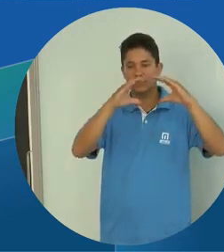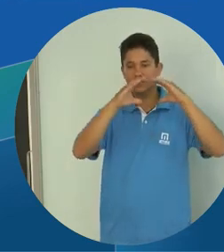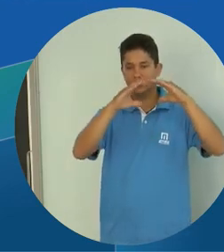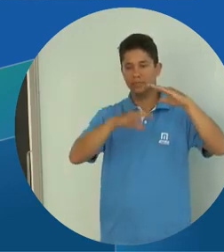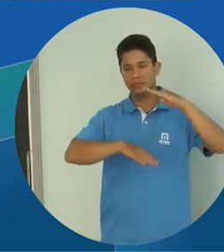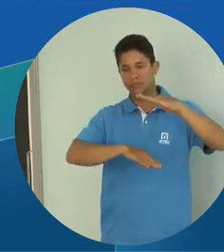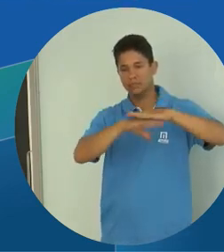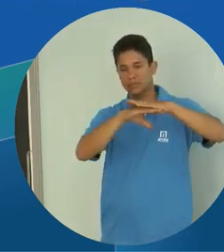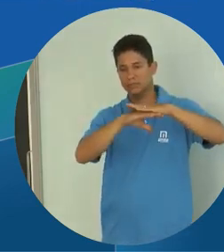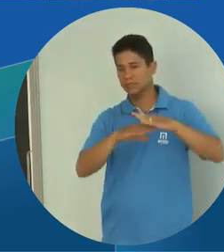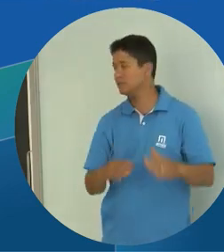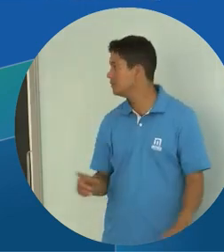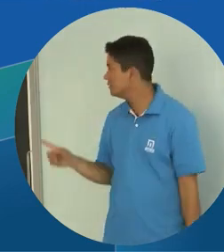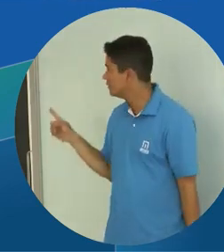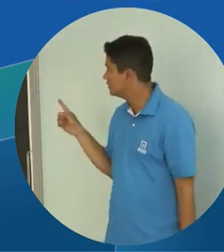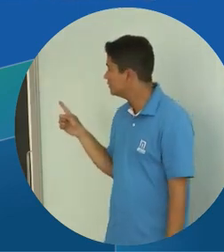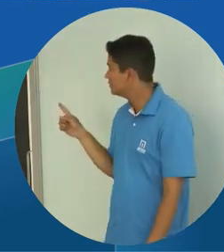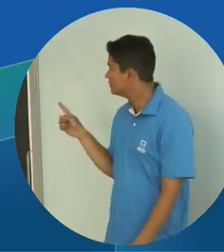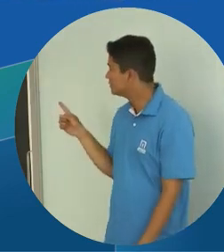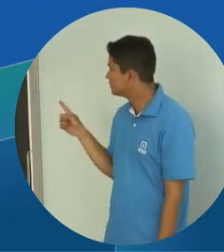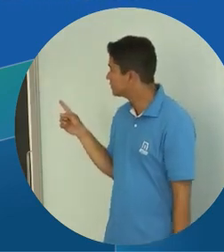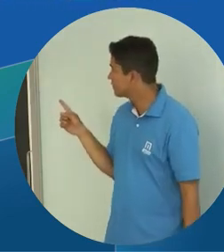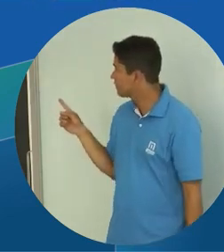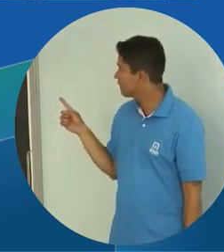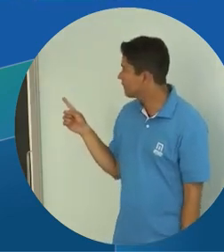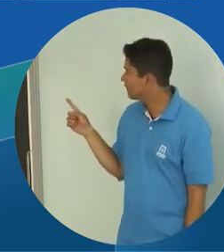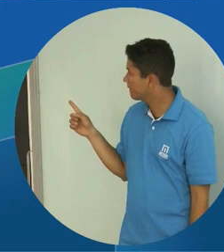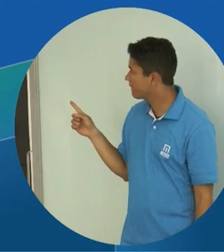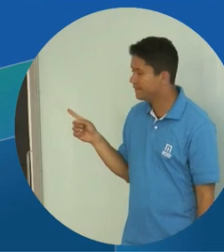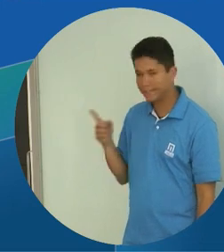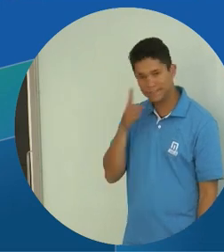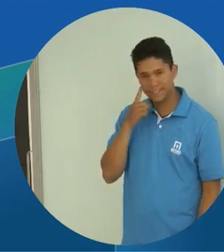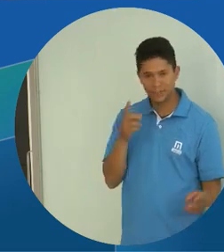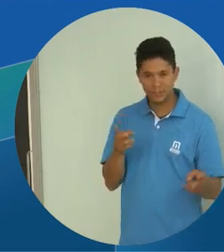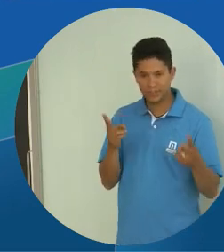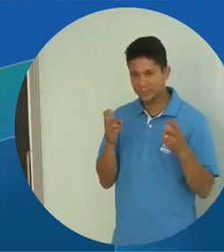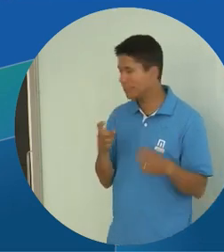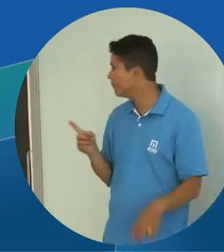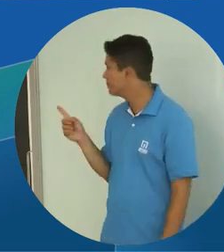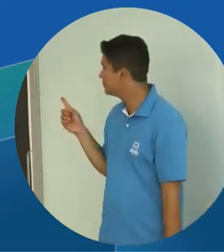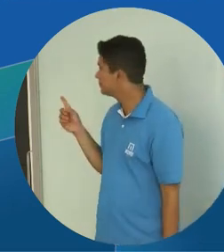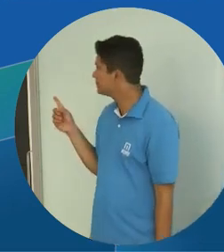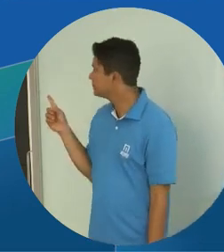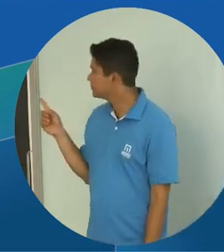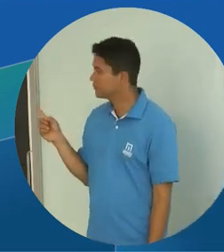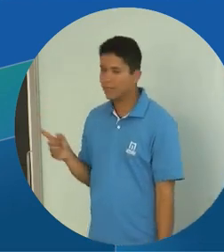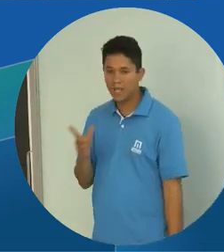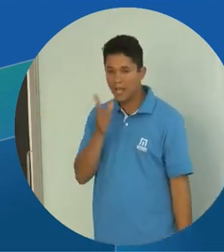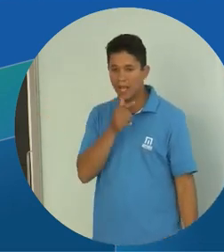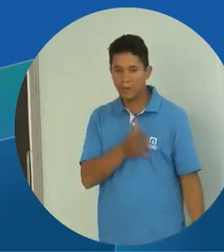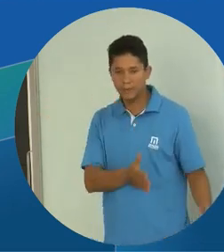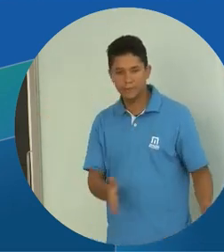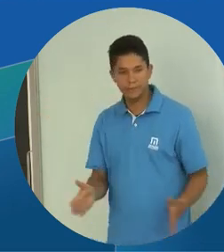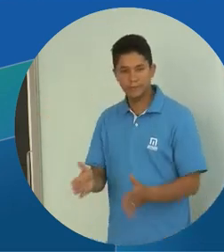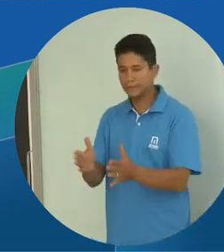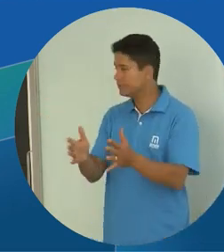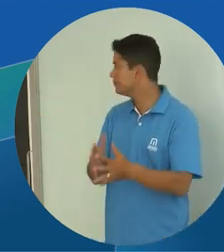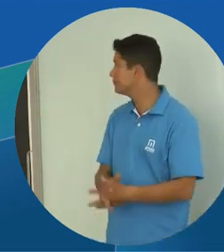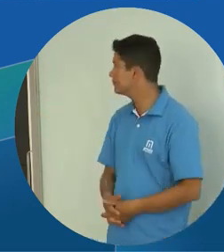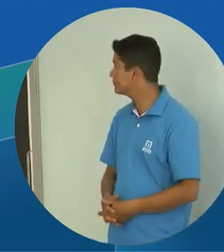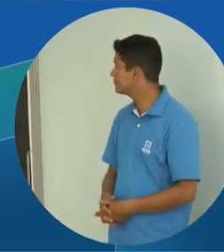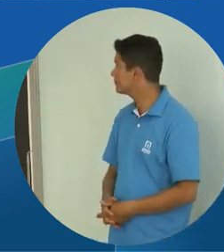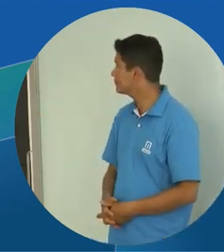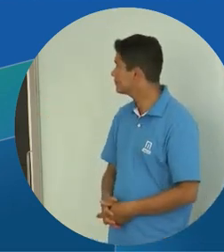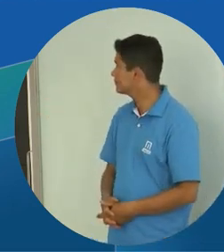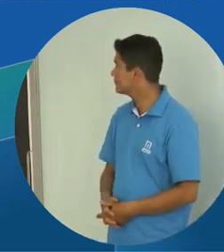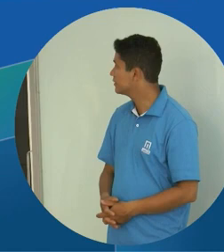canal. Aqui só para ter noção, né, o canal que traz a água, né, e essa aqui é